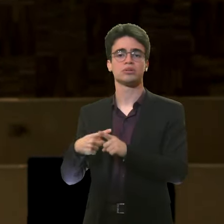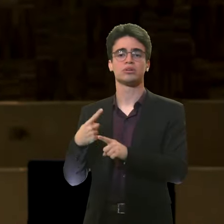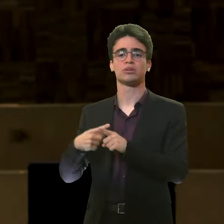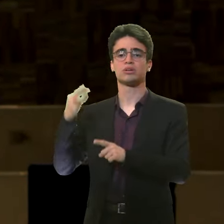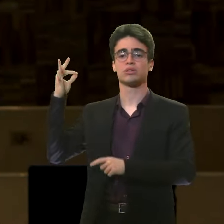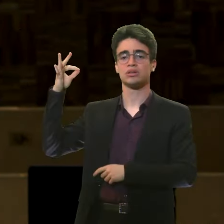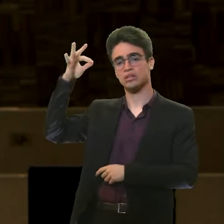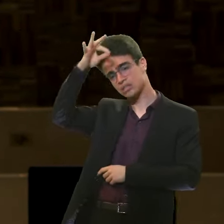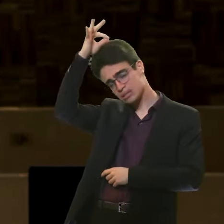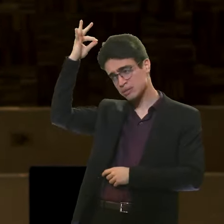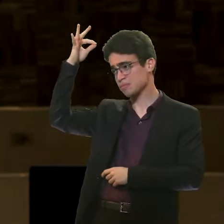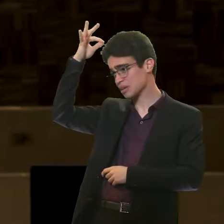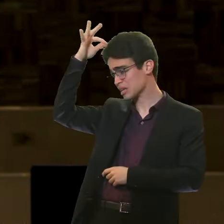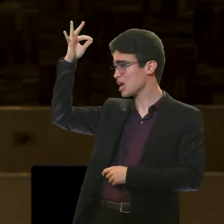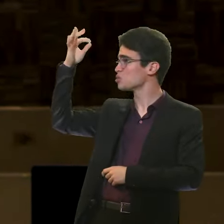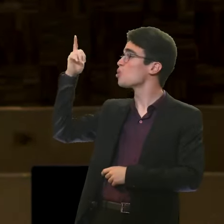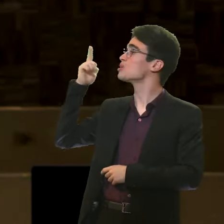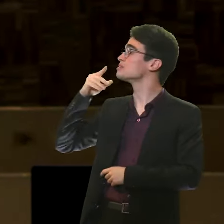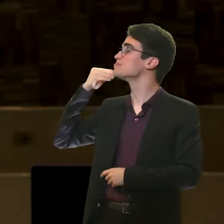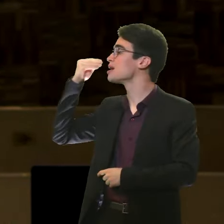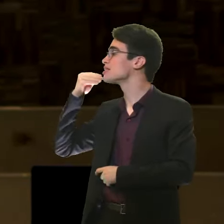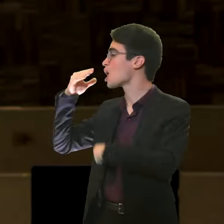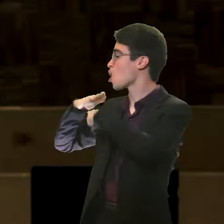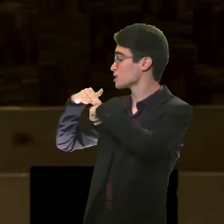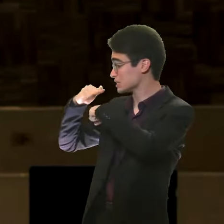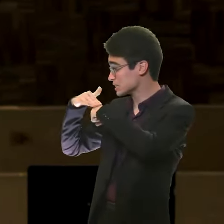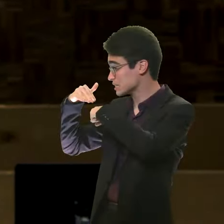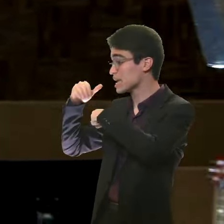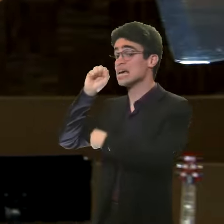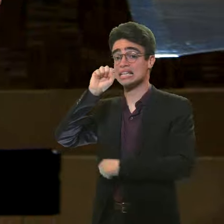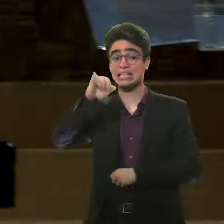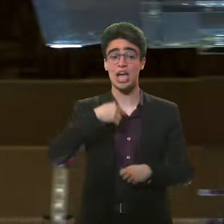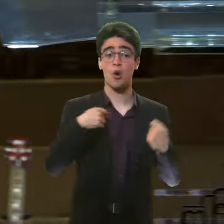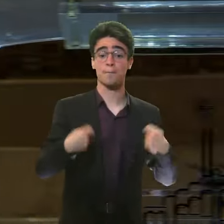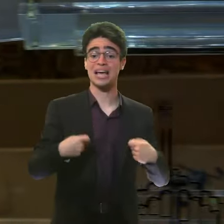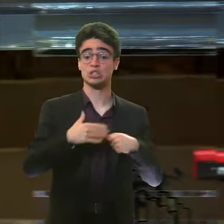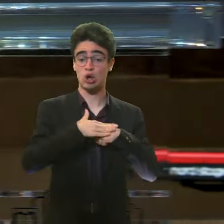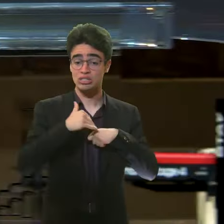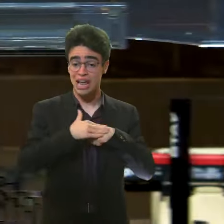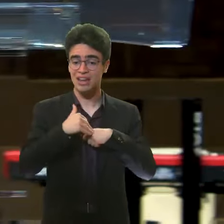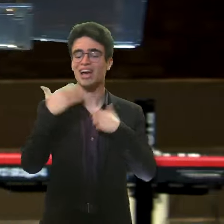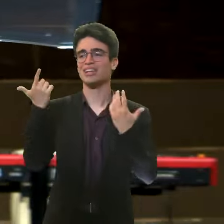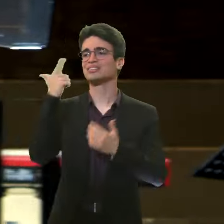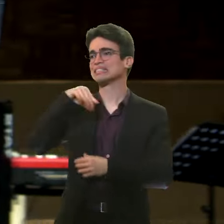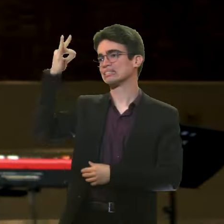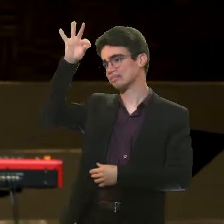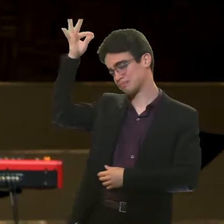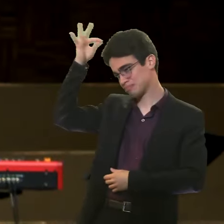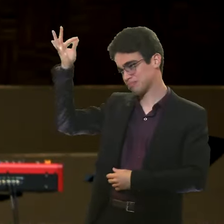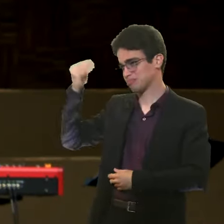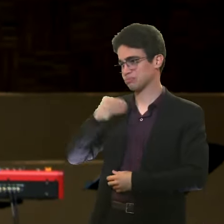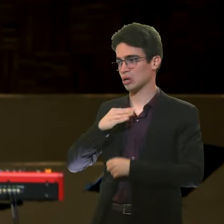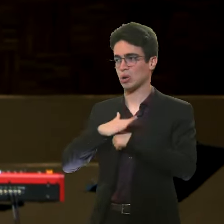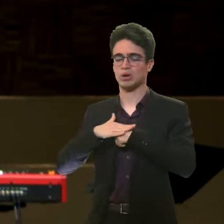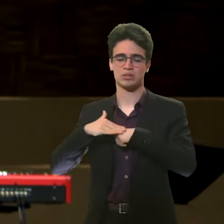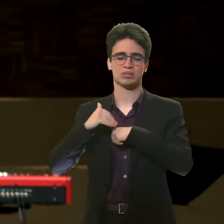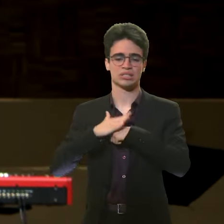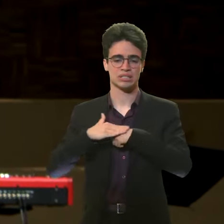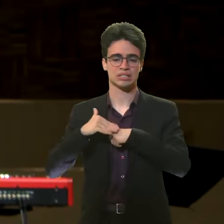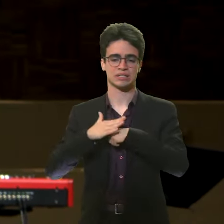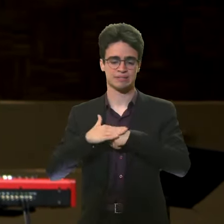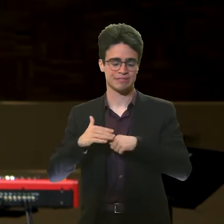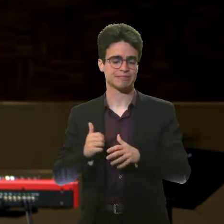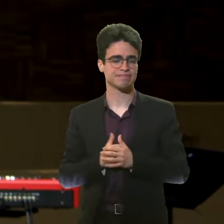Espírito Santo quem precisa ser consolado. Então existe uma parte do Espírito Santo que a gente vai conhecer quando a gente passar por